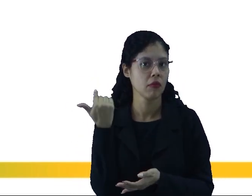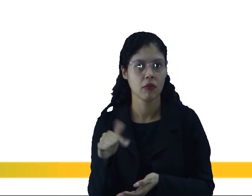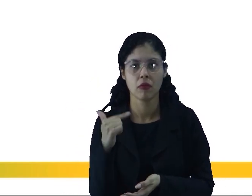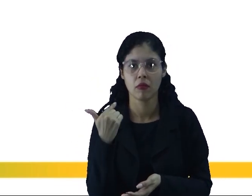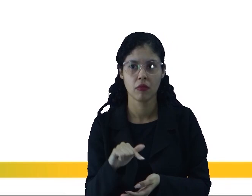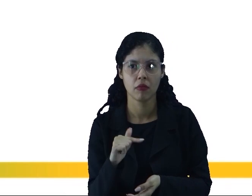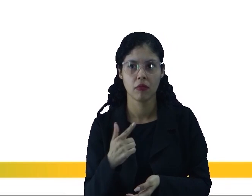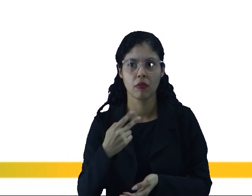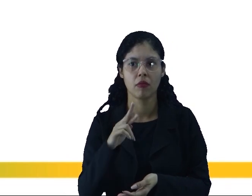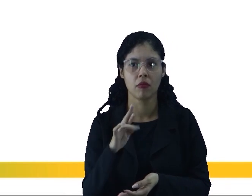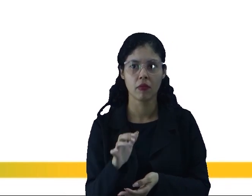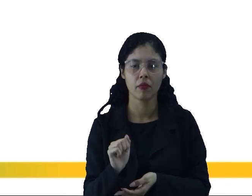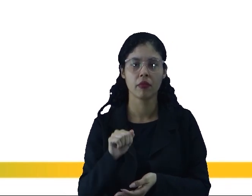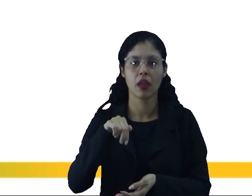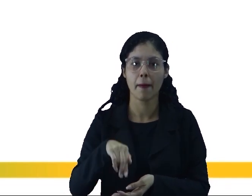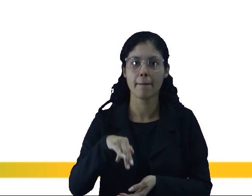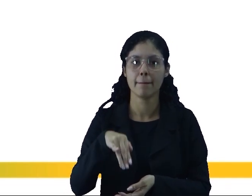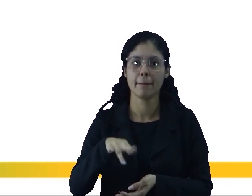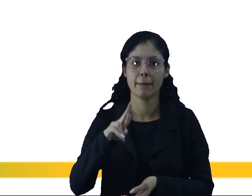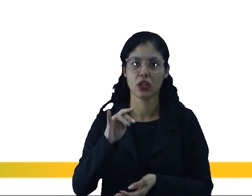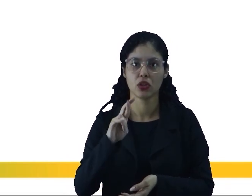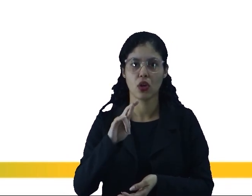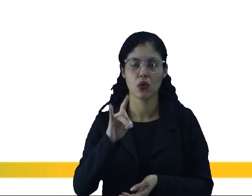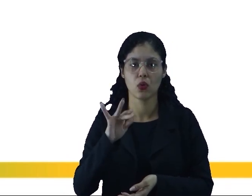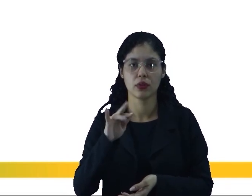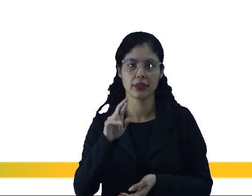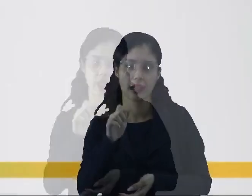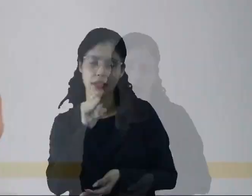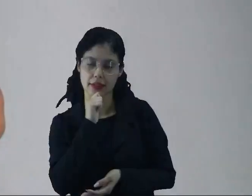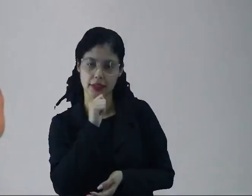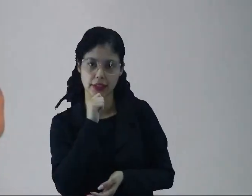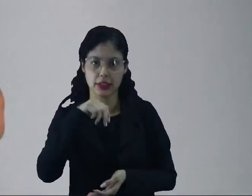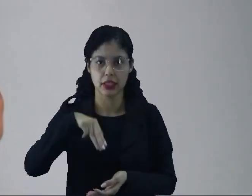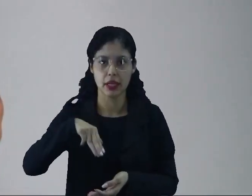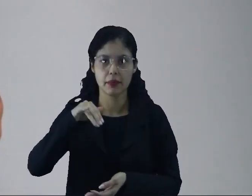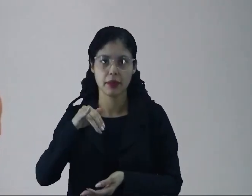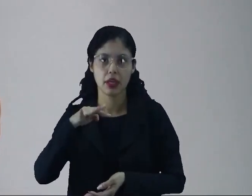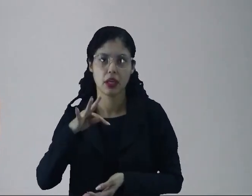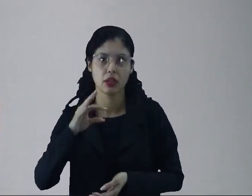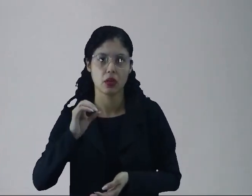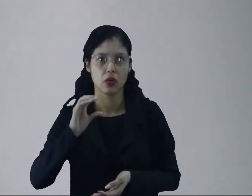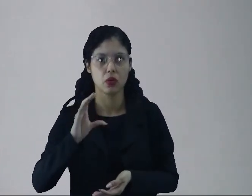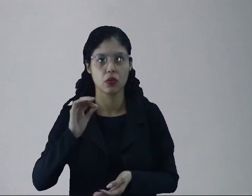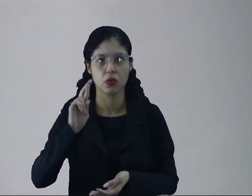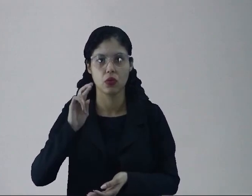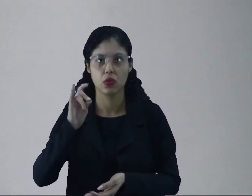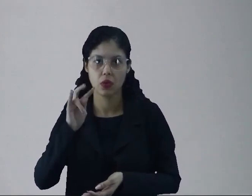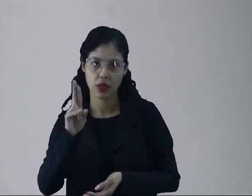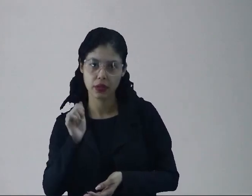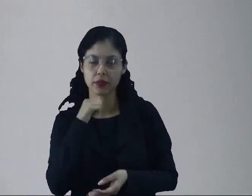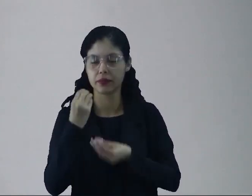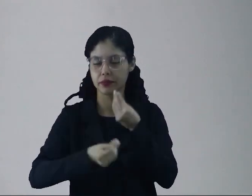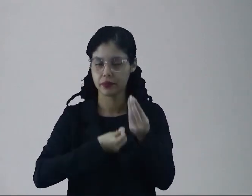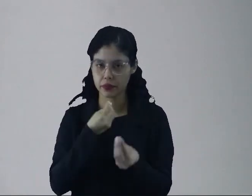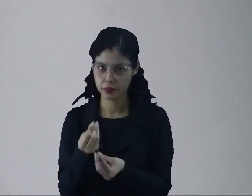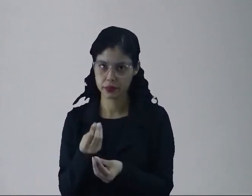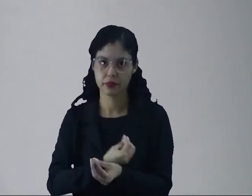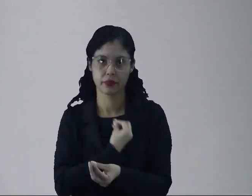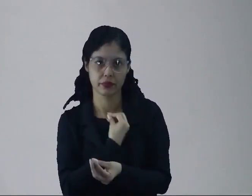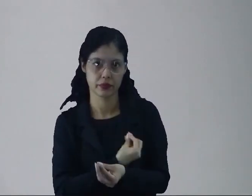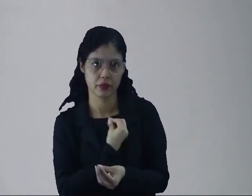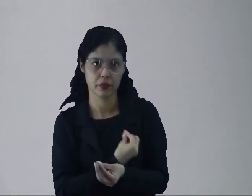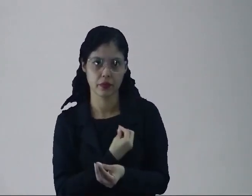estava lá nos procarióticos, que é a mitocôndria, tá? Então, a mitocôndria, ela vai ser presente tanto em